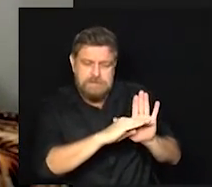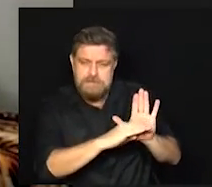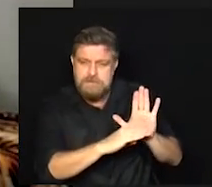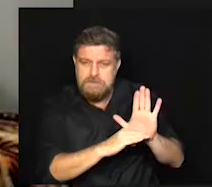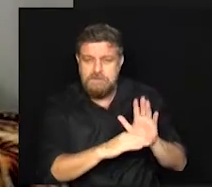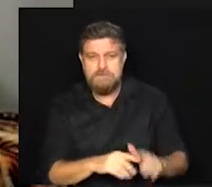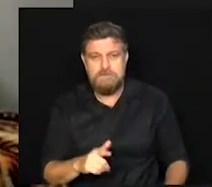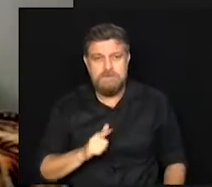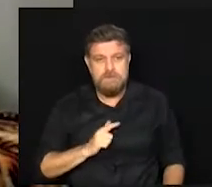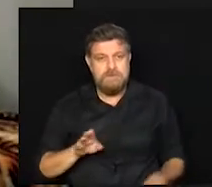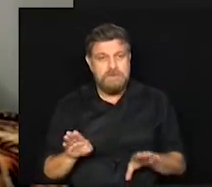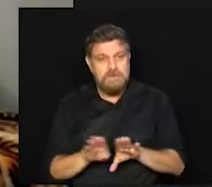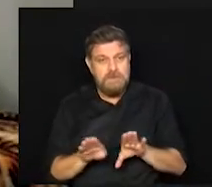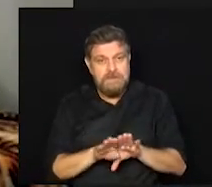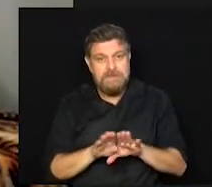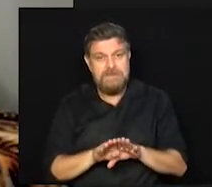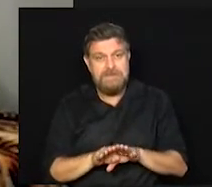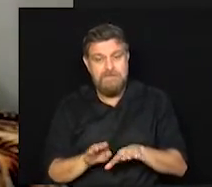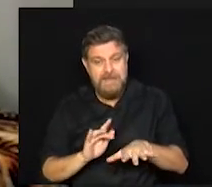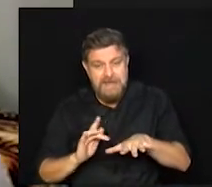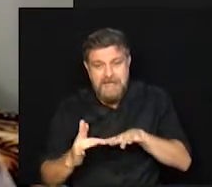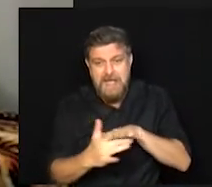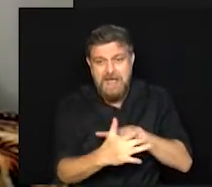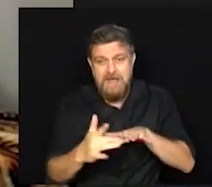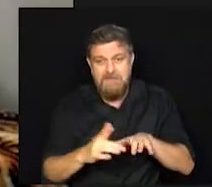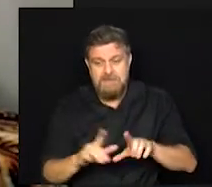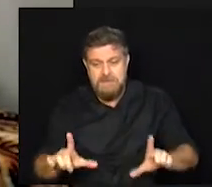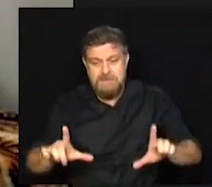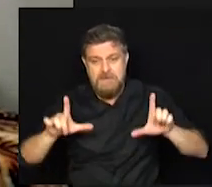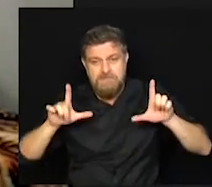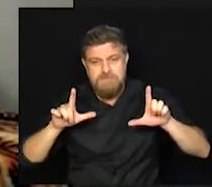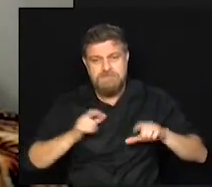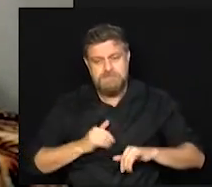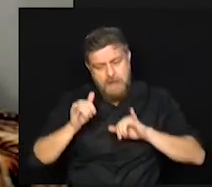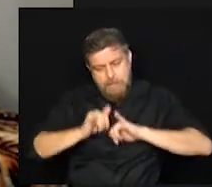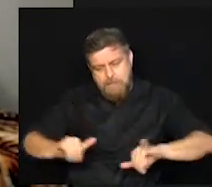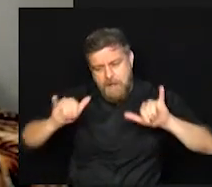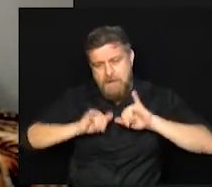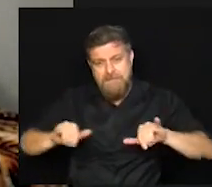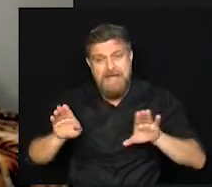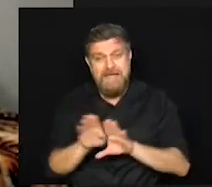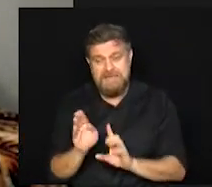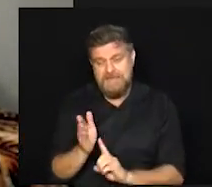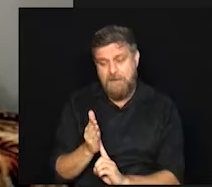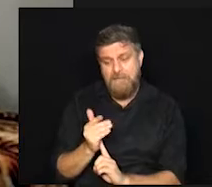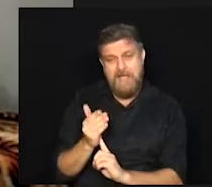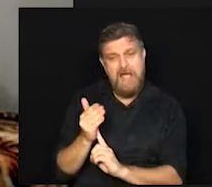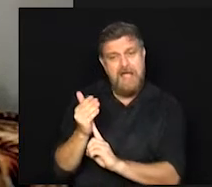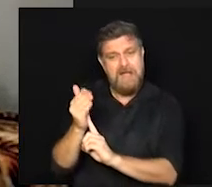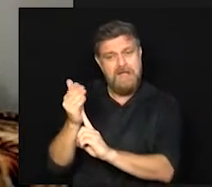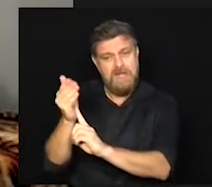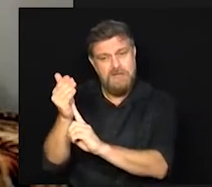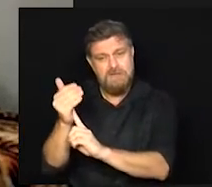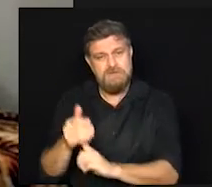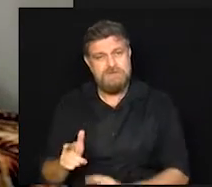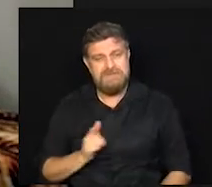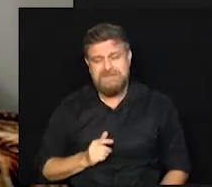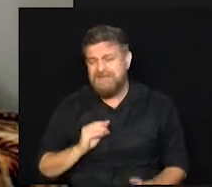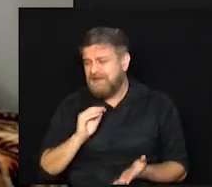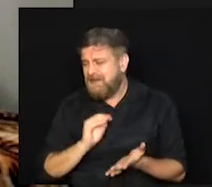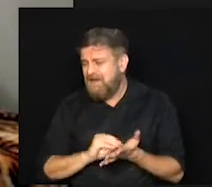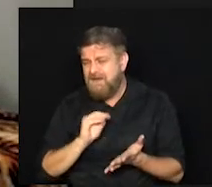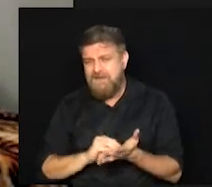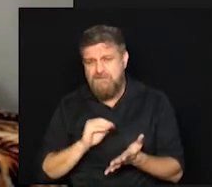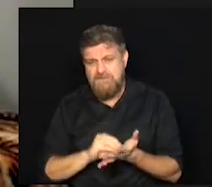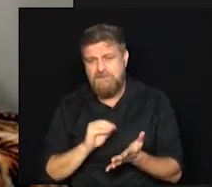mais uso da mídia, da cibercultura, das novas tecnologias, que eu acho que ainda falta muito